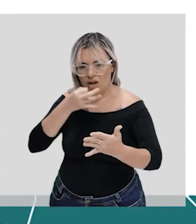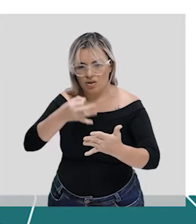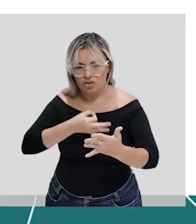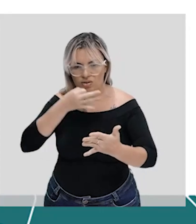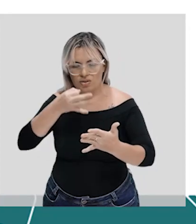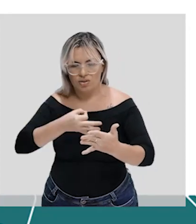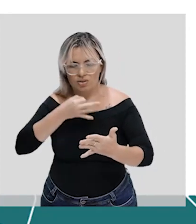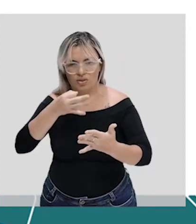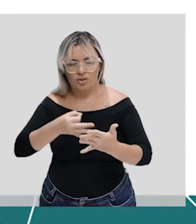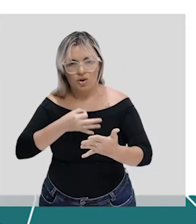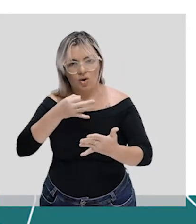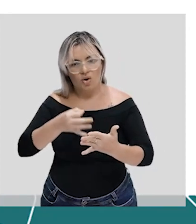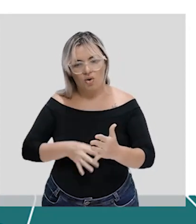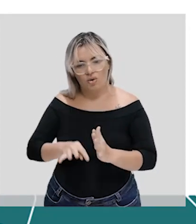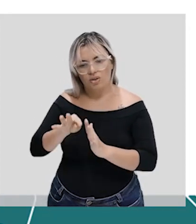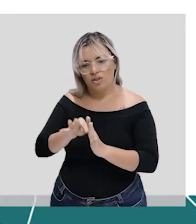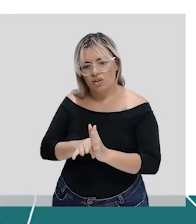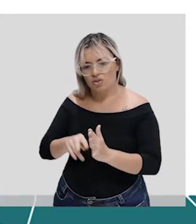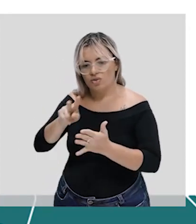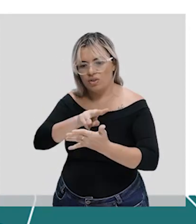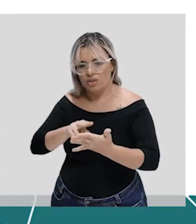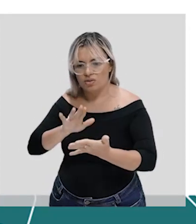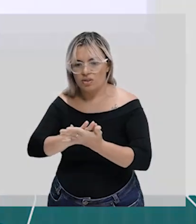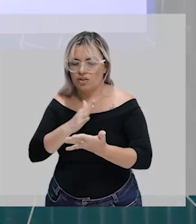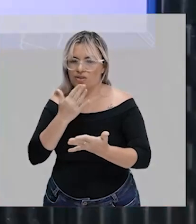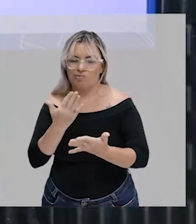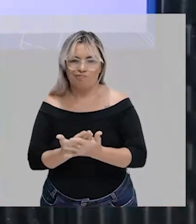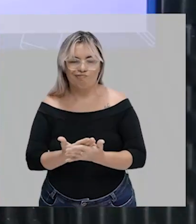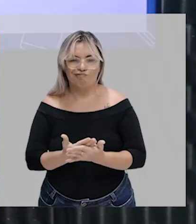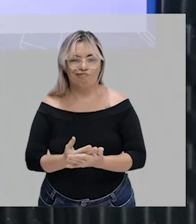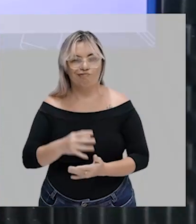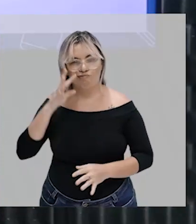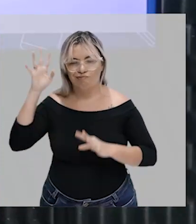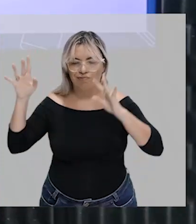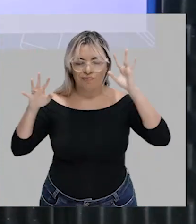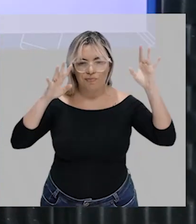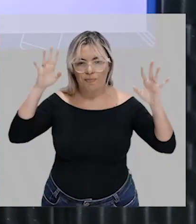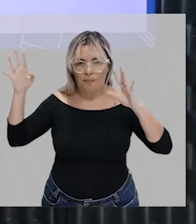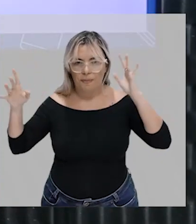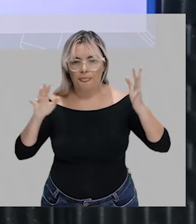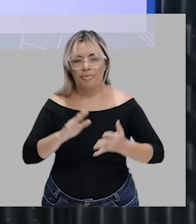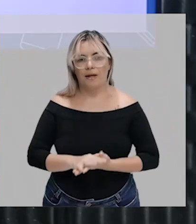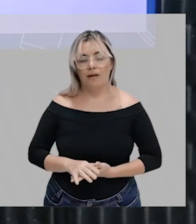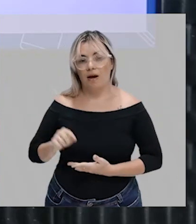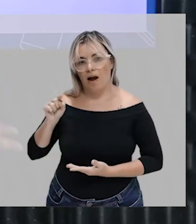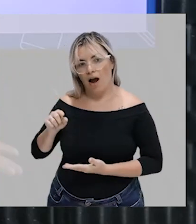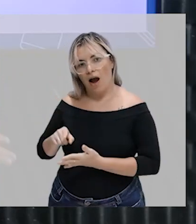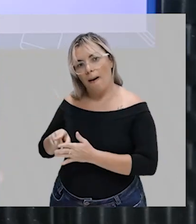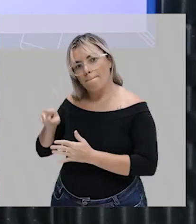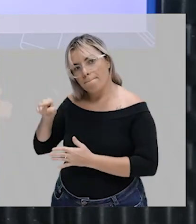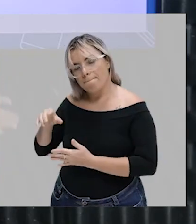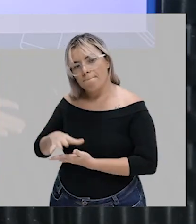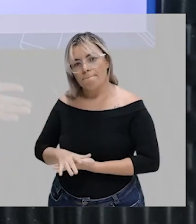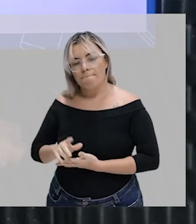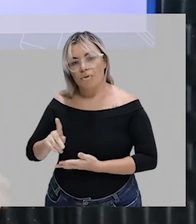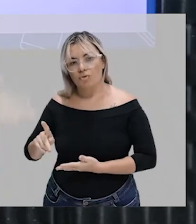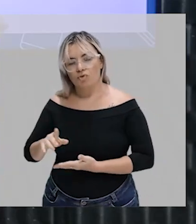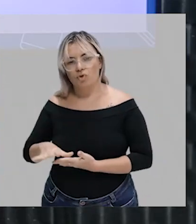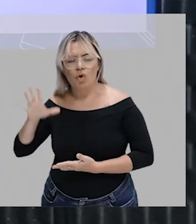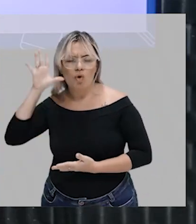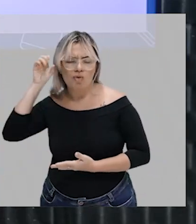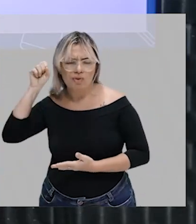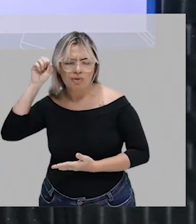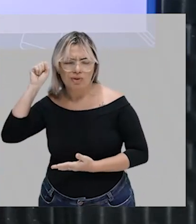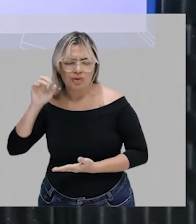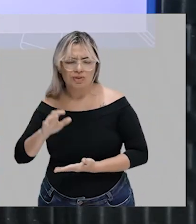uma invenção. Entendeu? Então, eu ouvi muito isso. O professor me deu 0 na prova de interpretação, mas